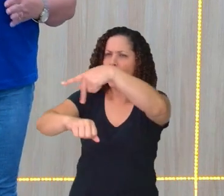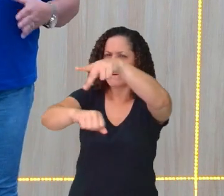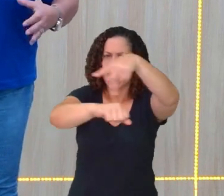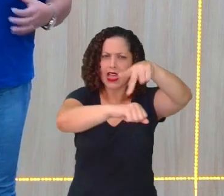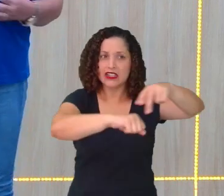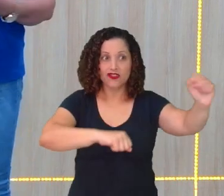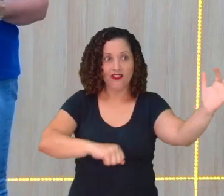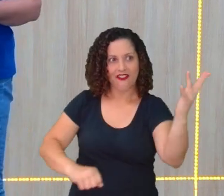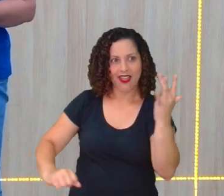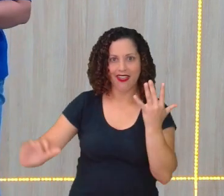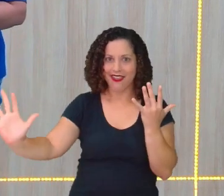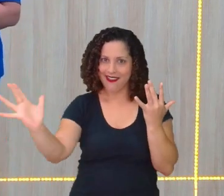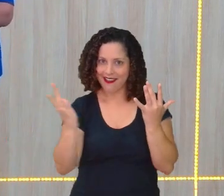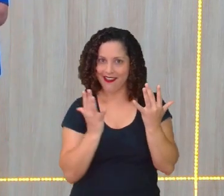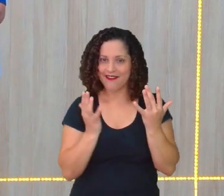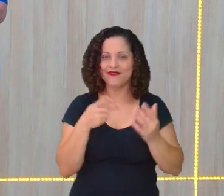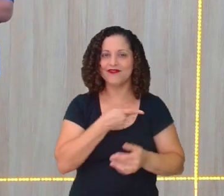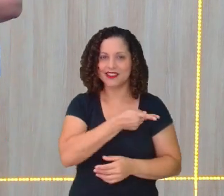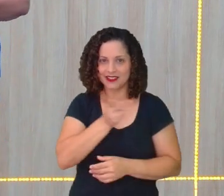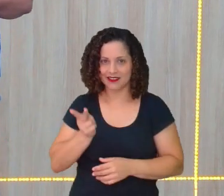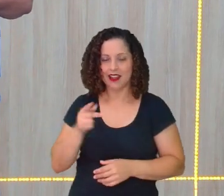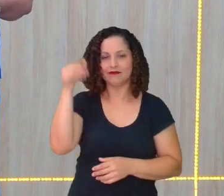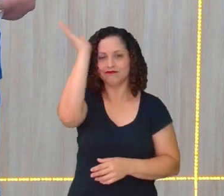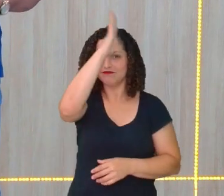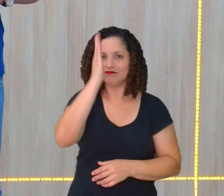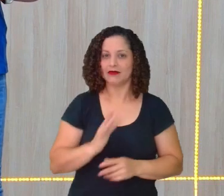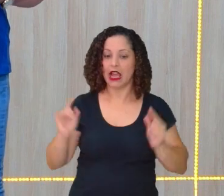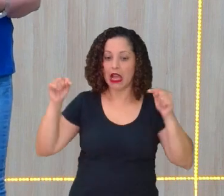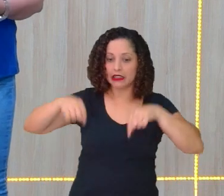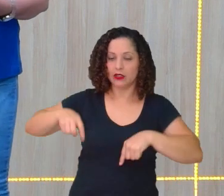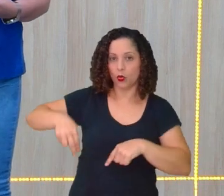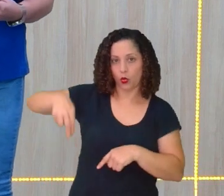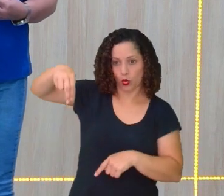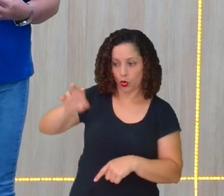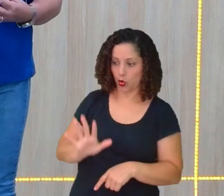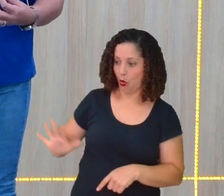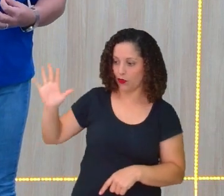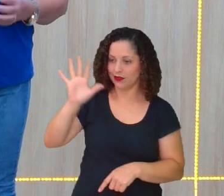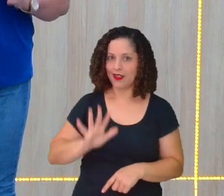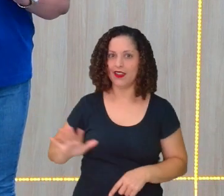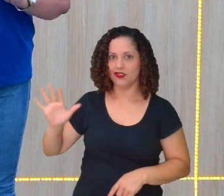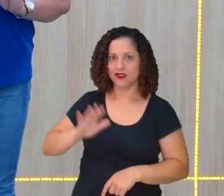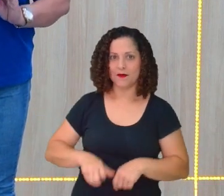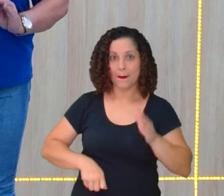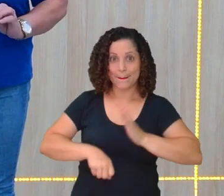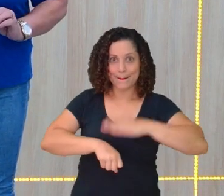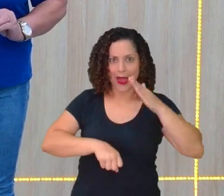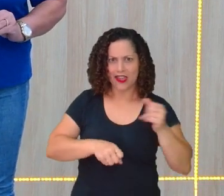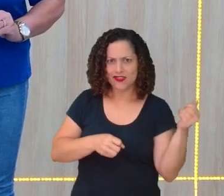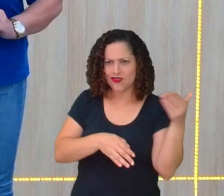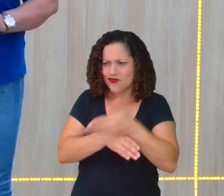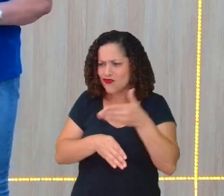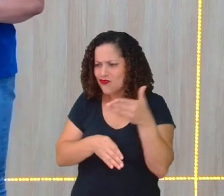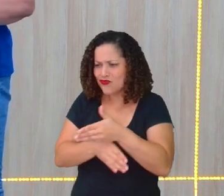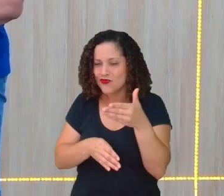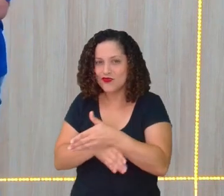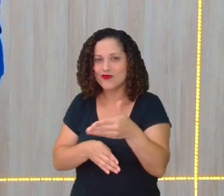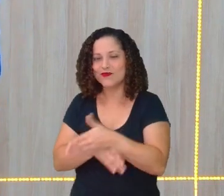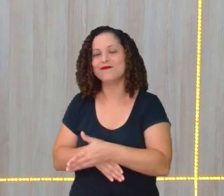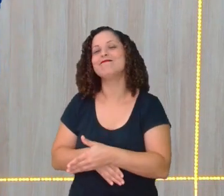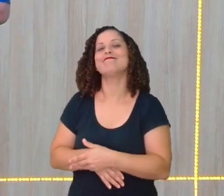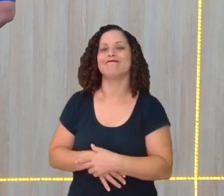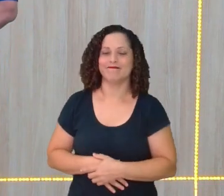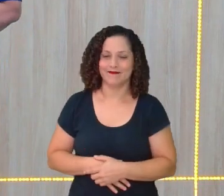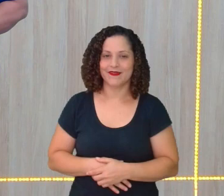sabiam que a nossa região Nordeste é uma região mais procurada e que nas últimas, né, segundo as